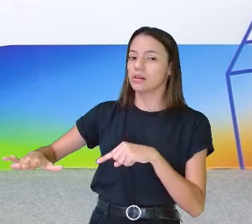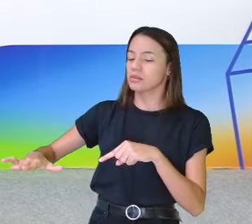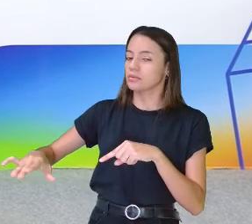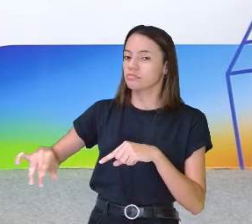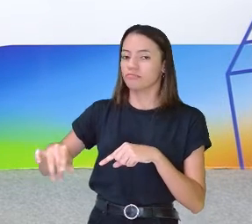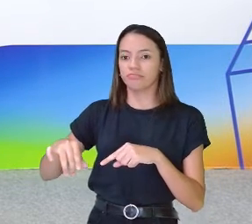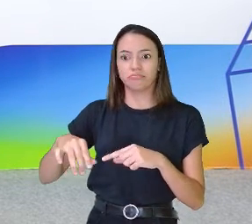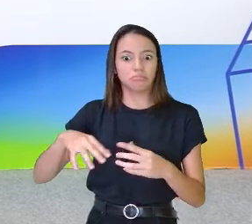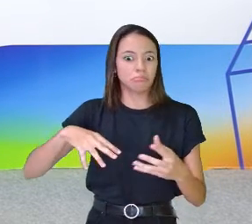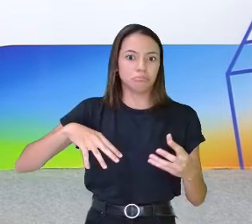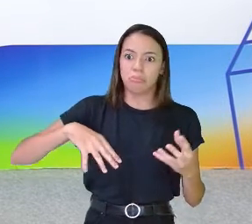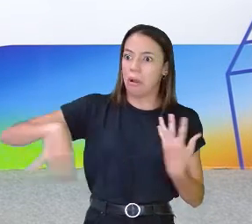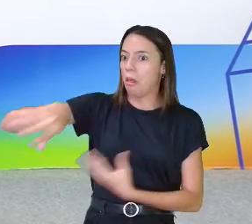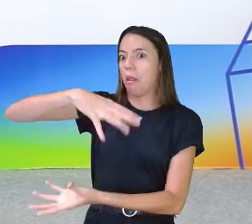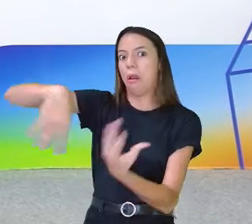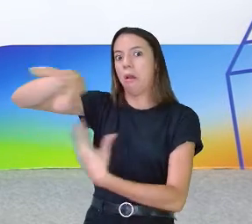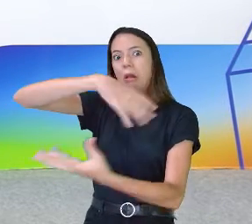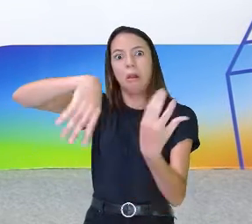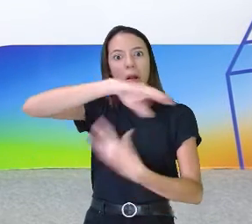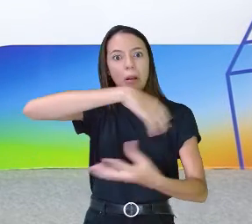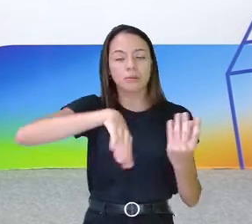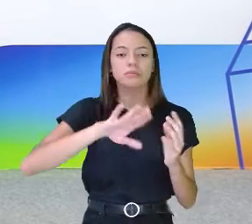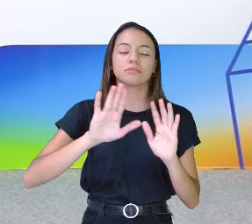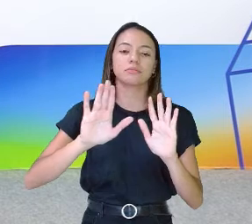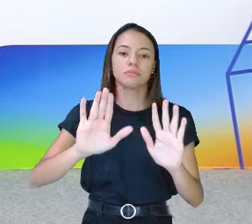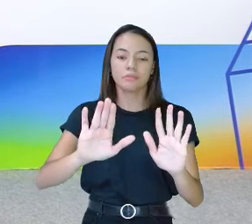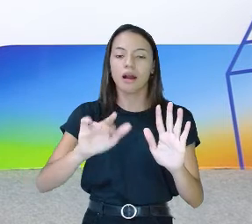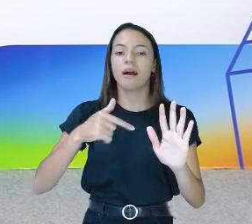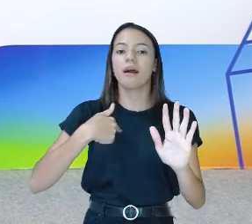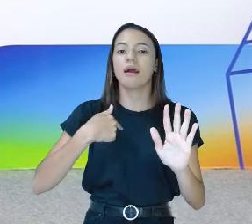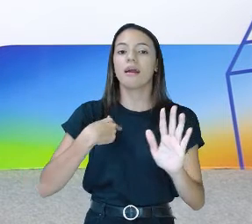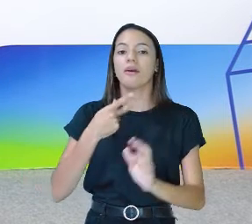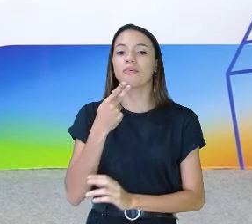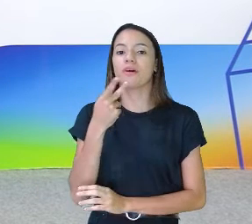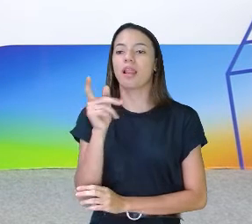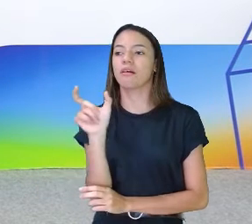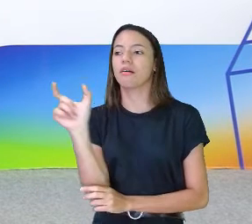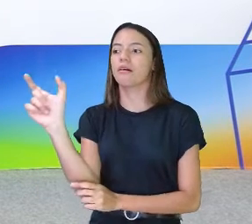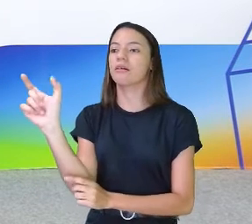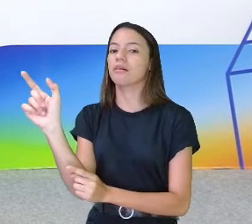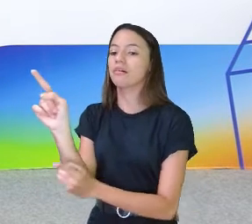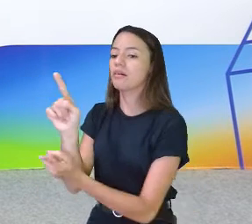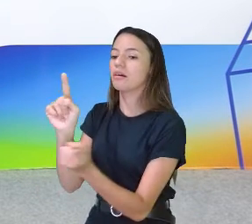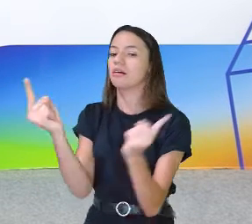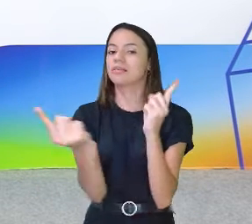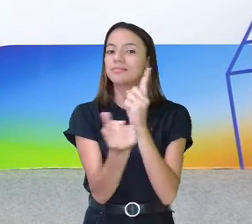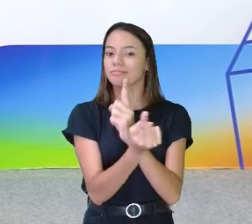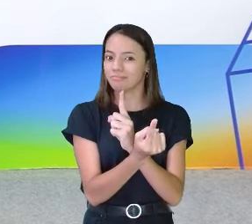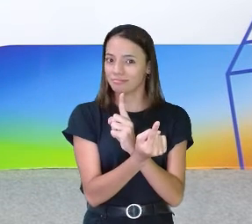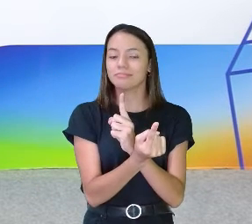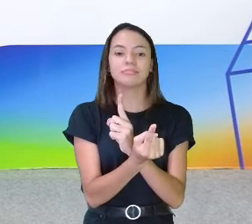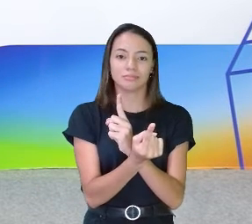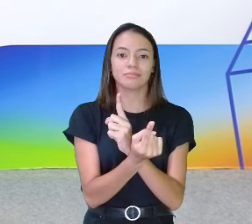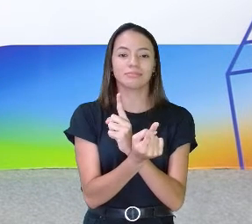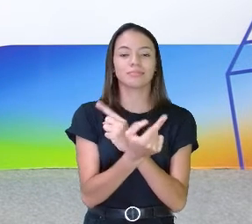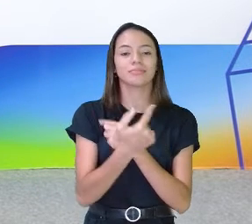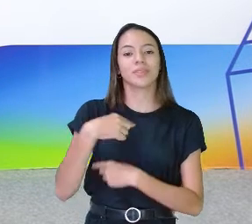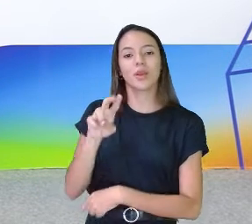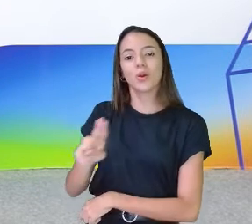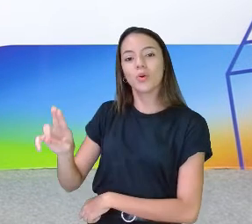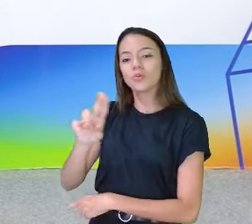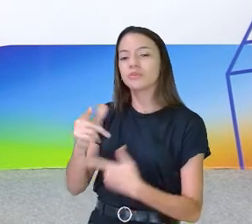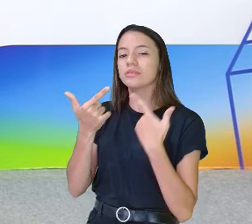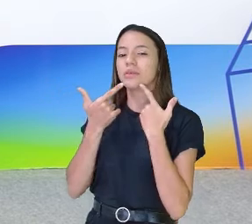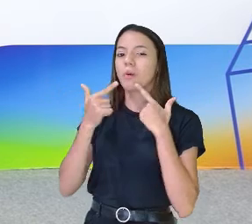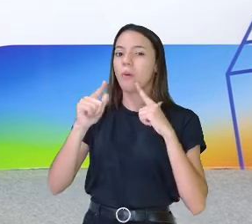próprio Furacão 2000. Porém, você o faz de maneira dissimulada. Então, você tem o quê? Um trabalho com a linguagem, uma